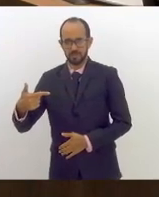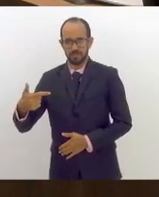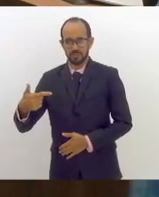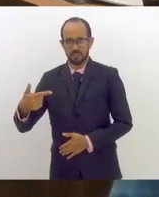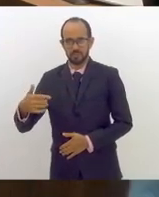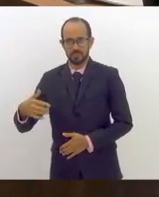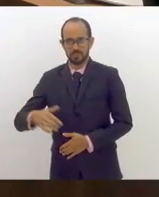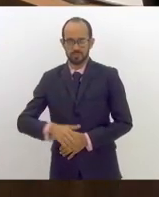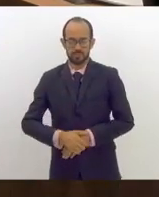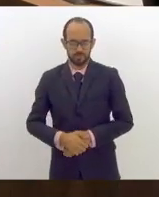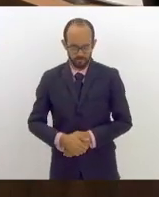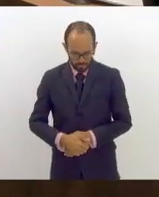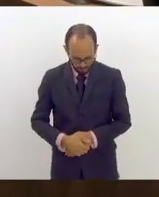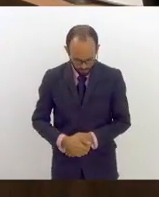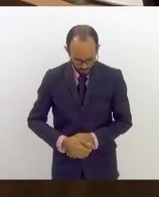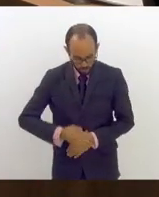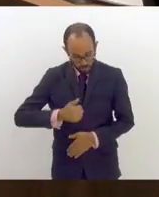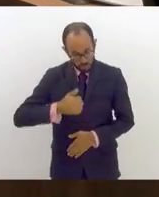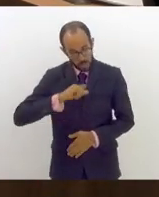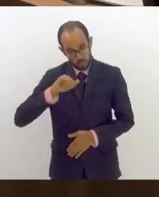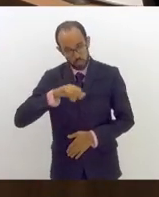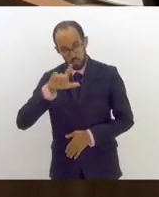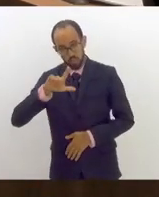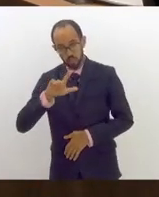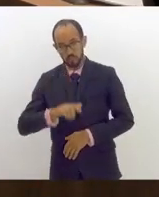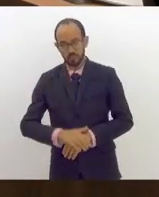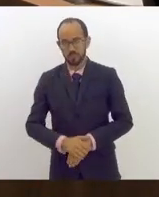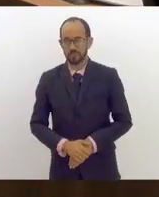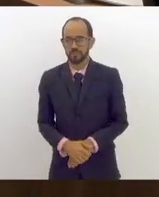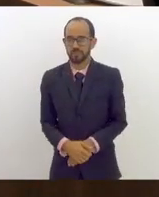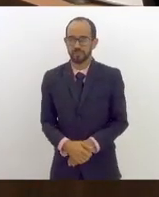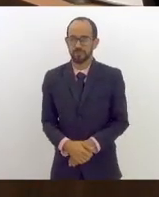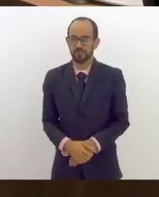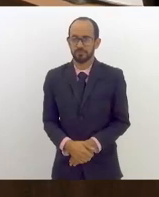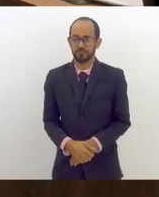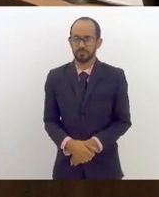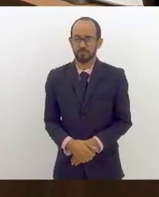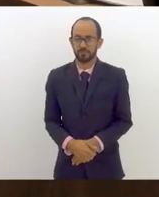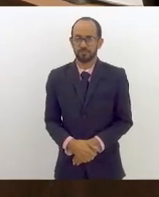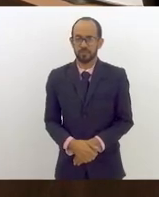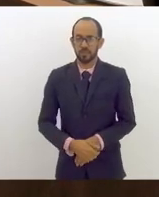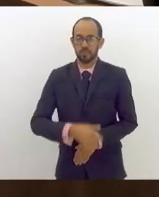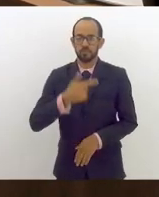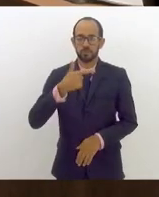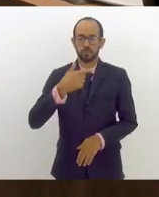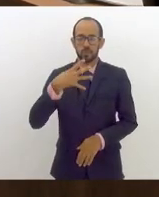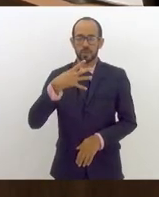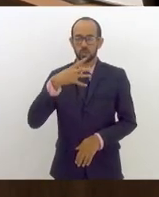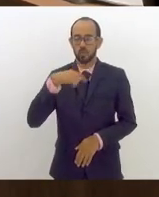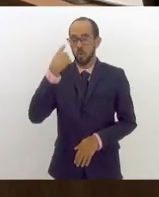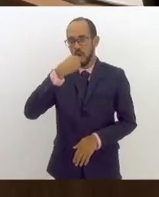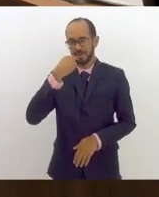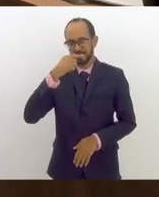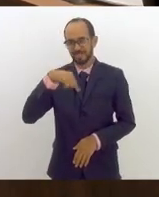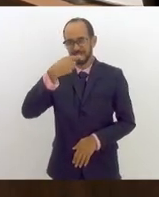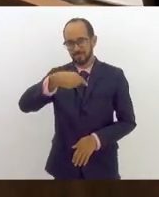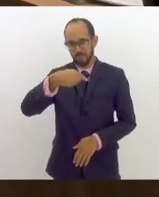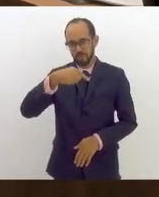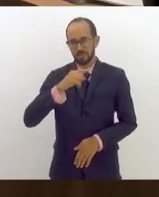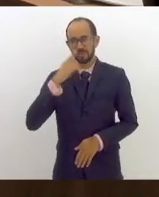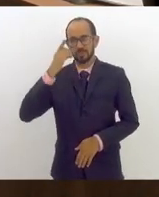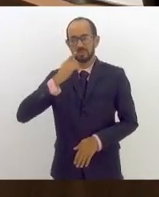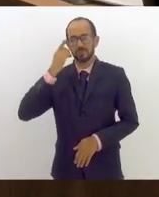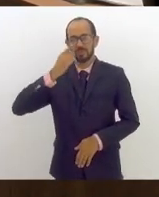2022 primeiro de julho e 24 horas depois Deputado